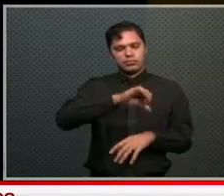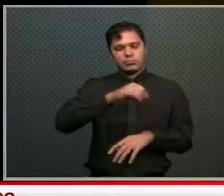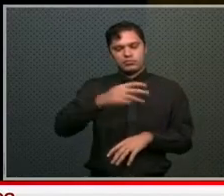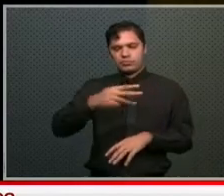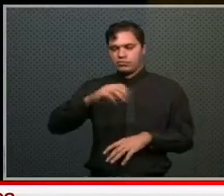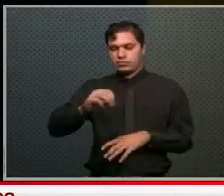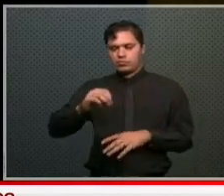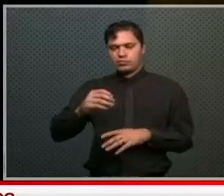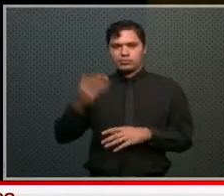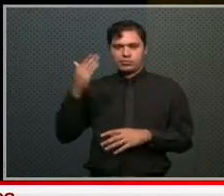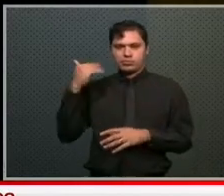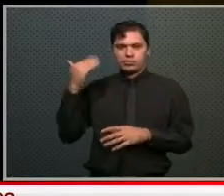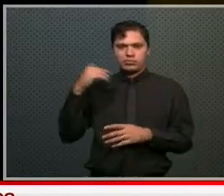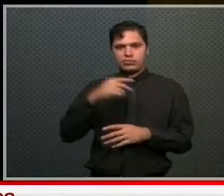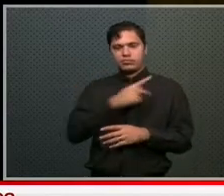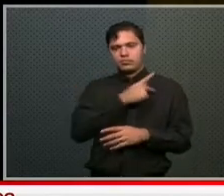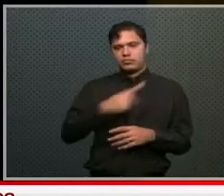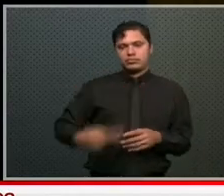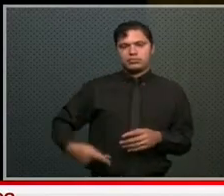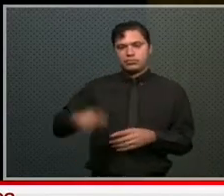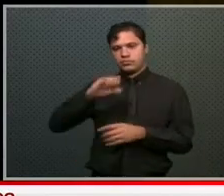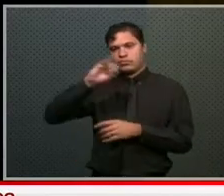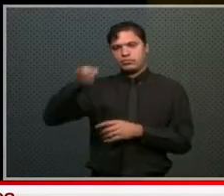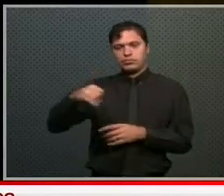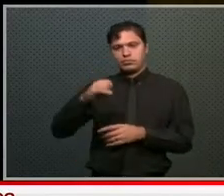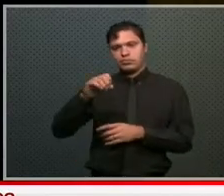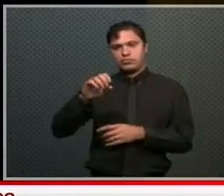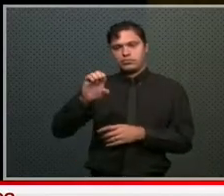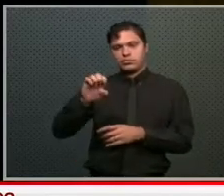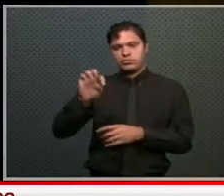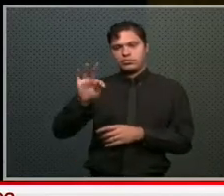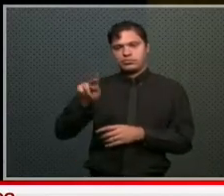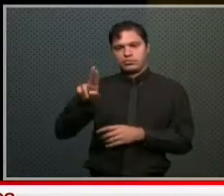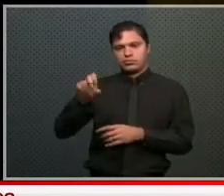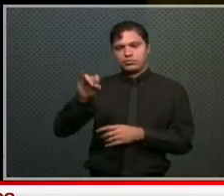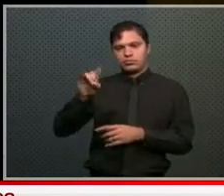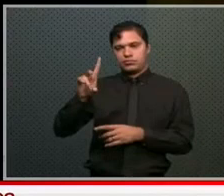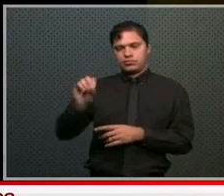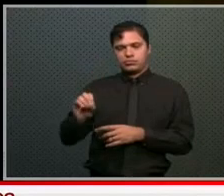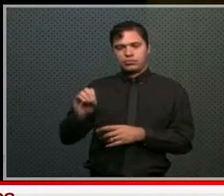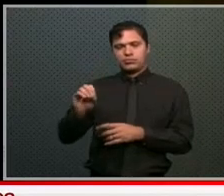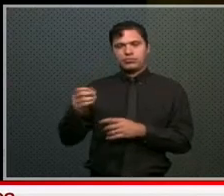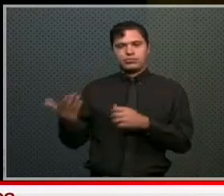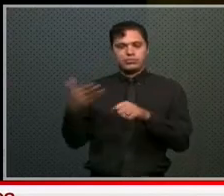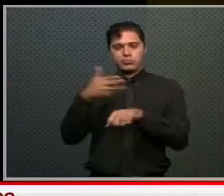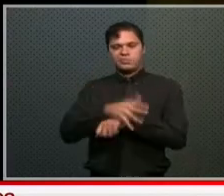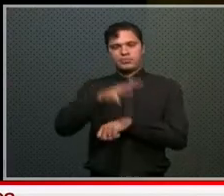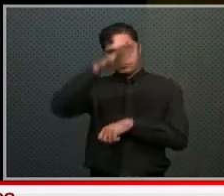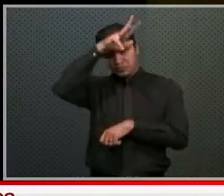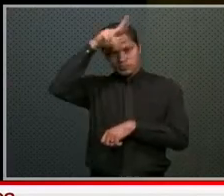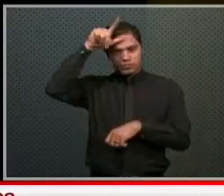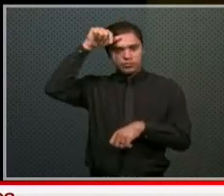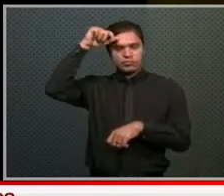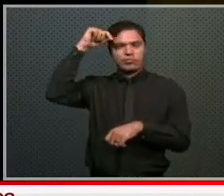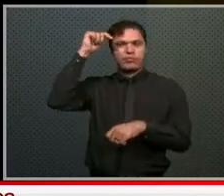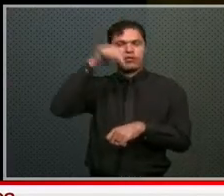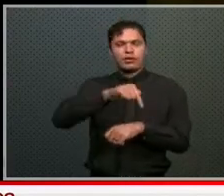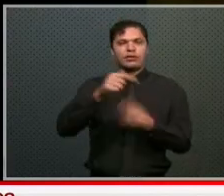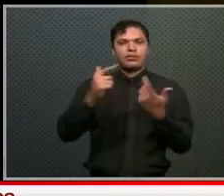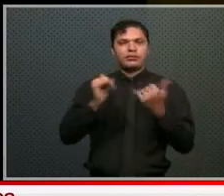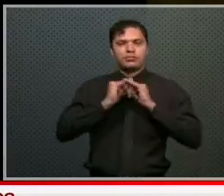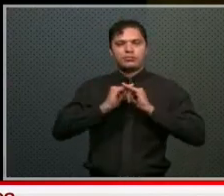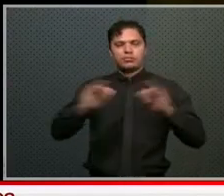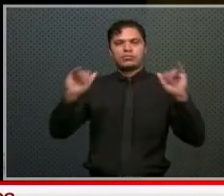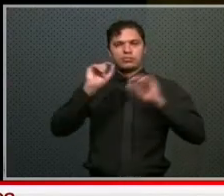Presidente Getúlio Vargas por ocasião da sua passagem para Manaus quando a época ele